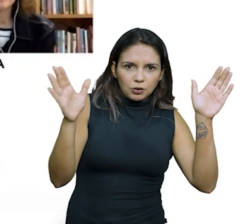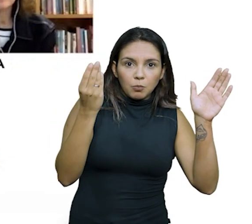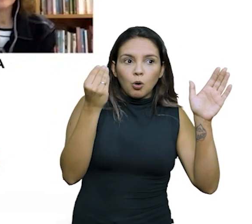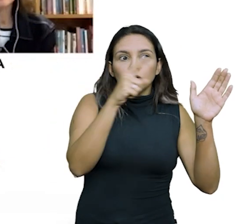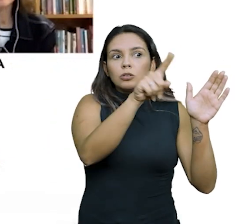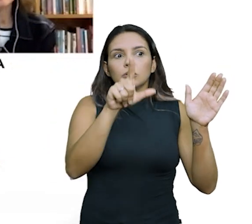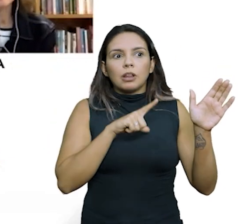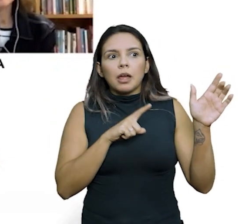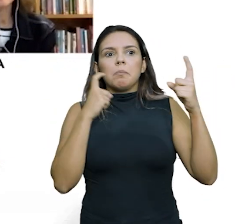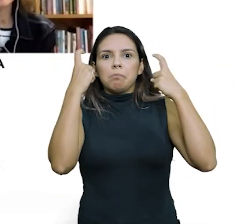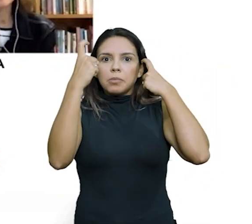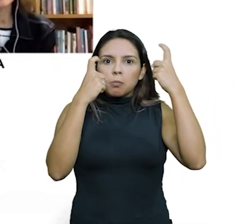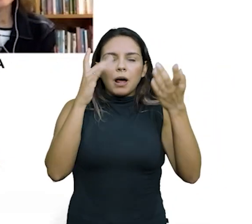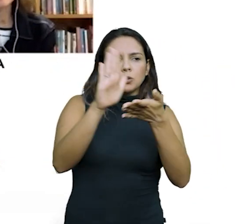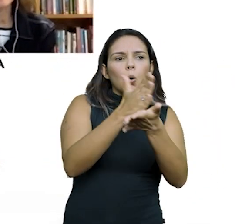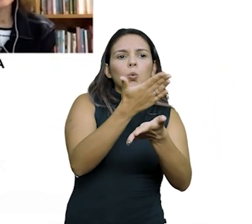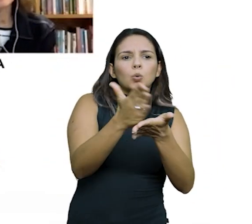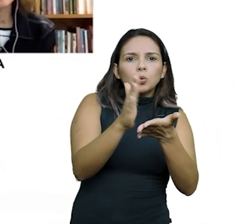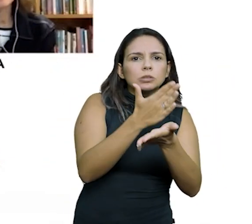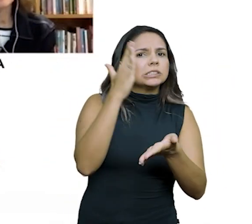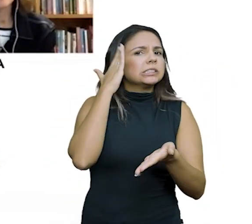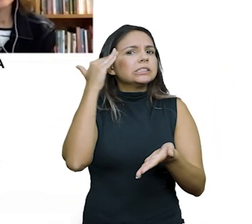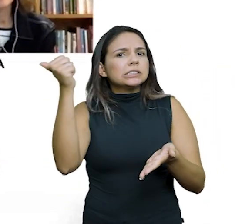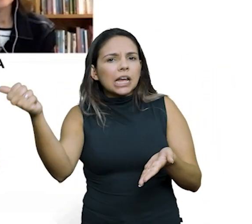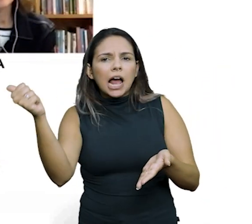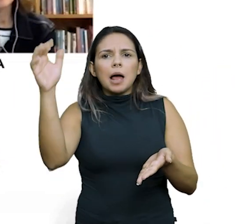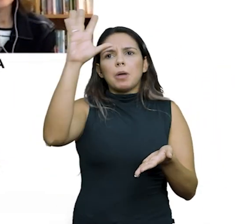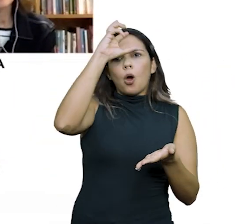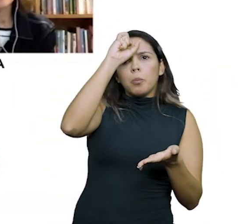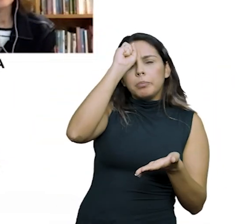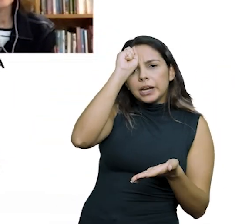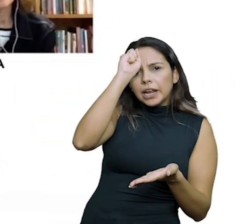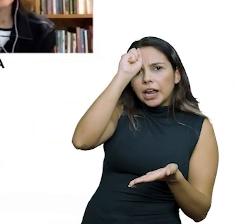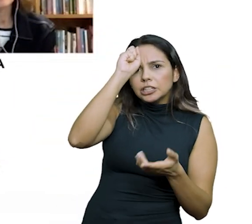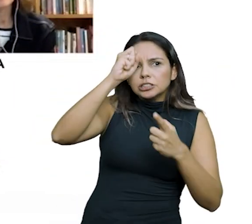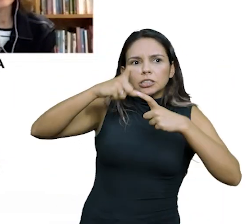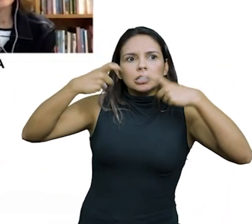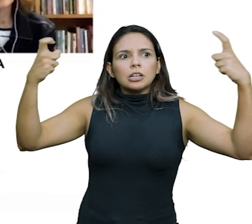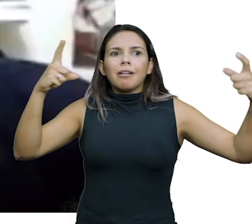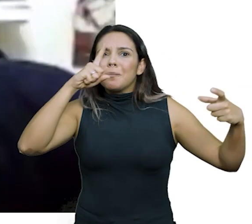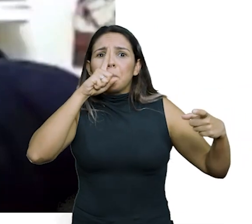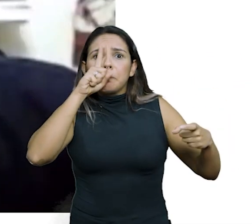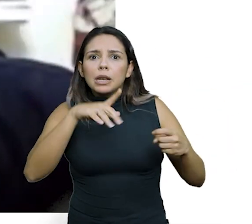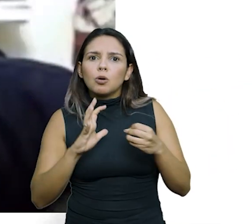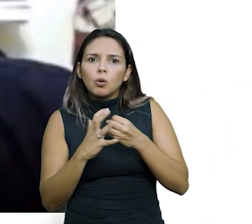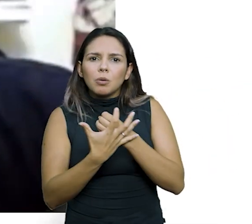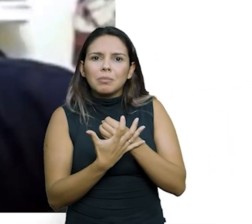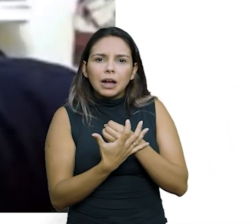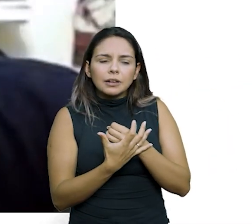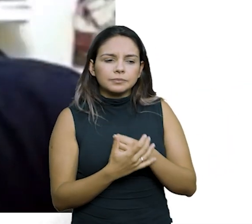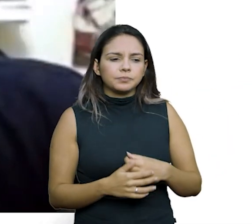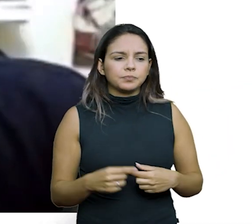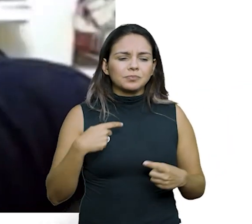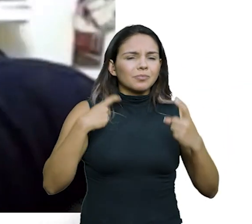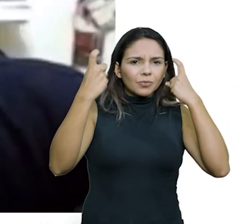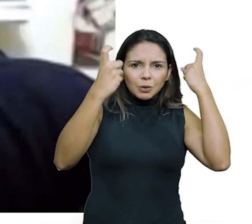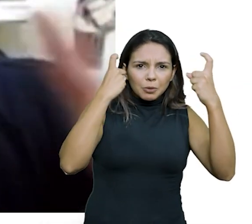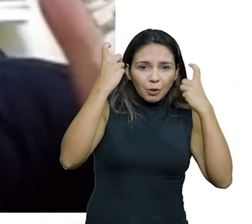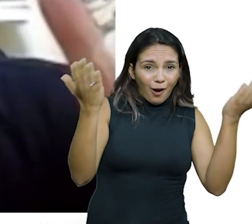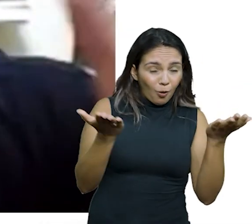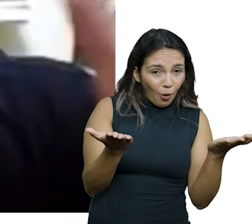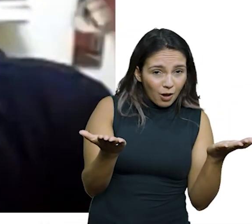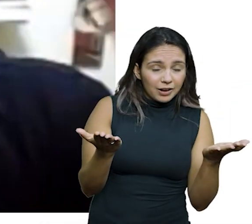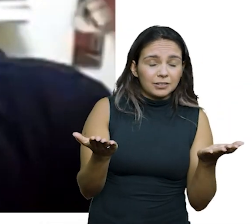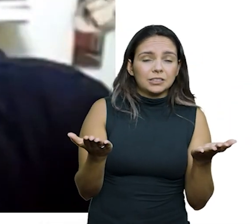muito antenados, que sabem o que está acontecendo, que compreendem a dimensão disso tudo, mas uma coisa que me preocupa